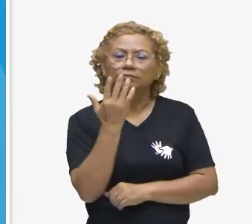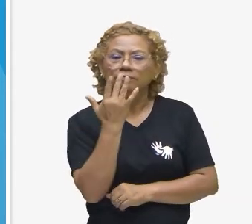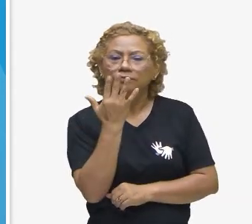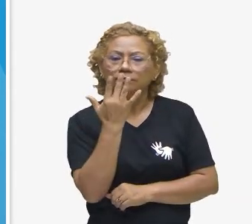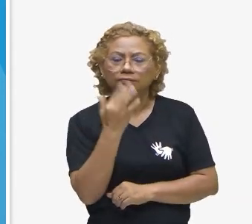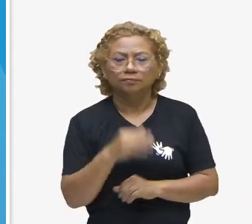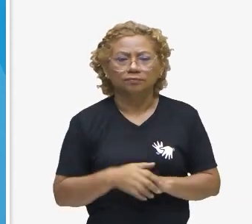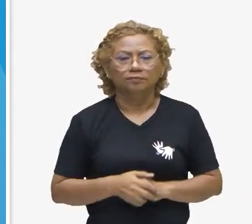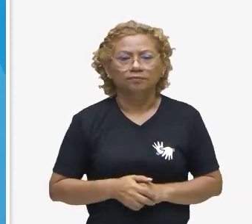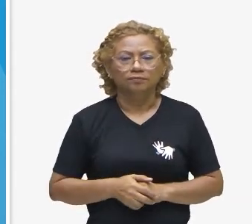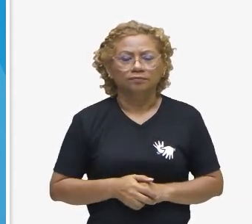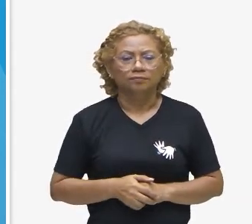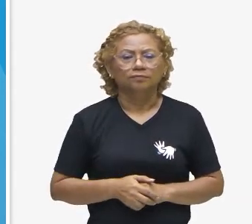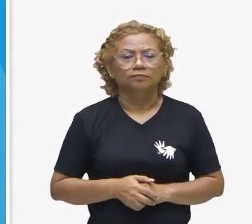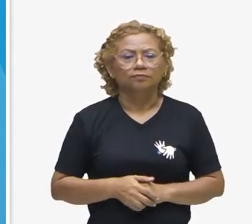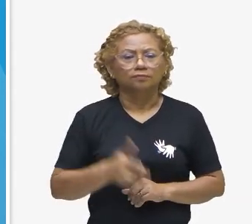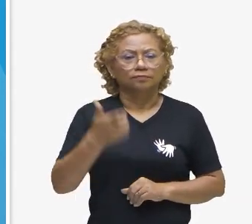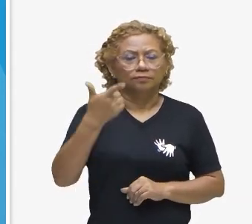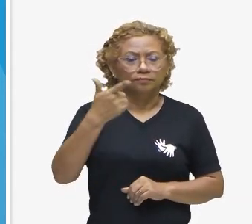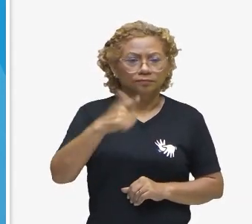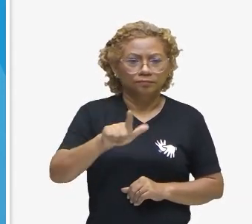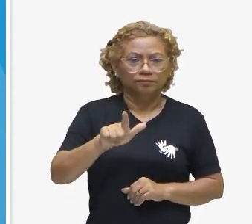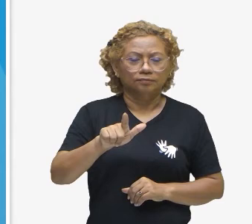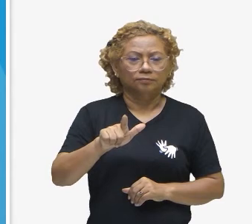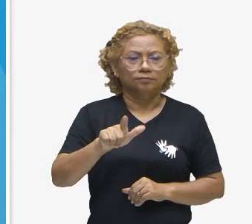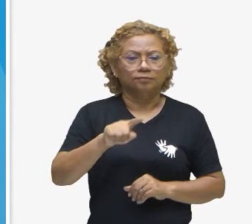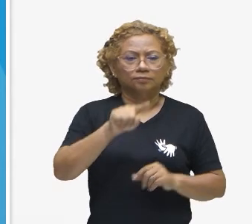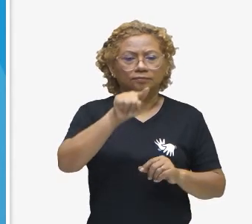que novamente foi repetido